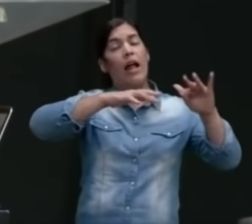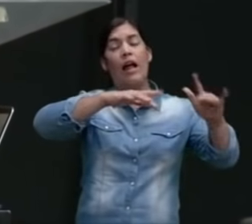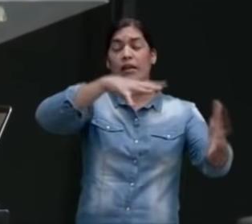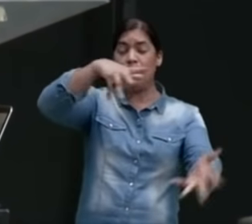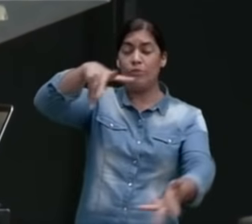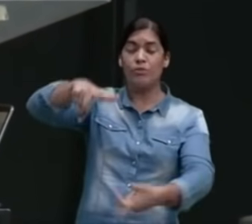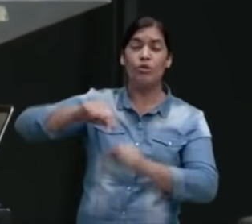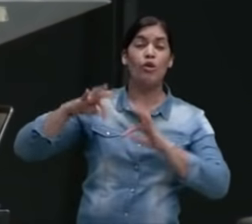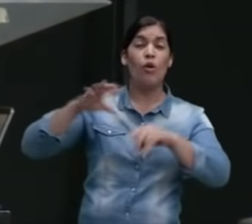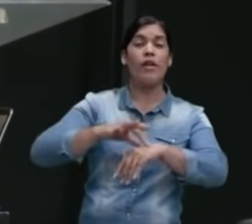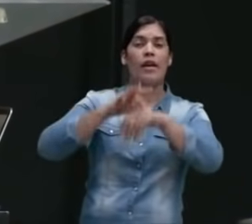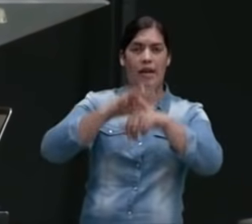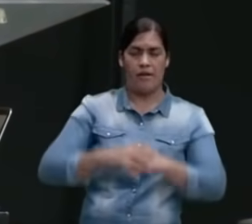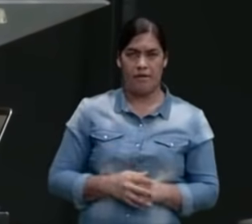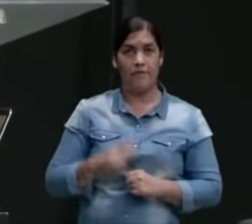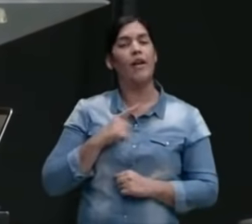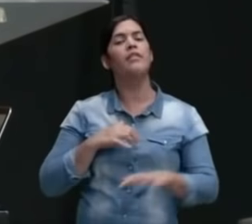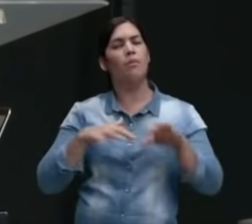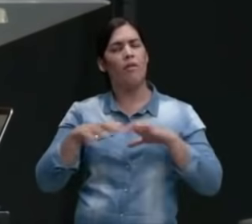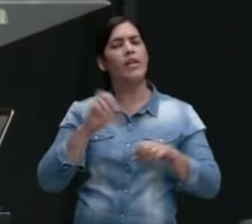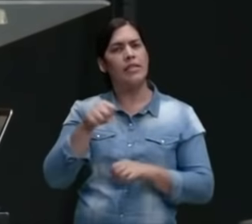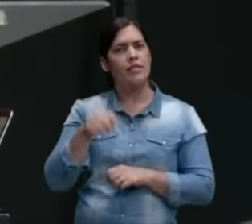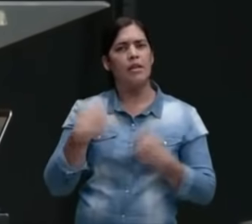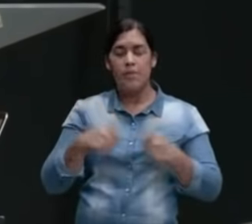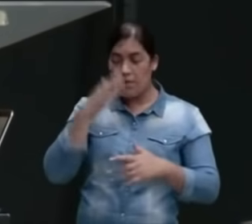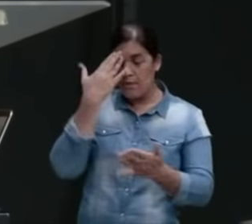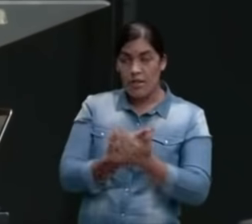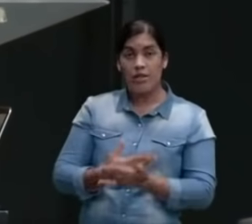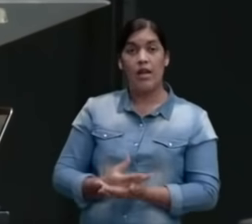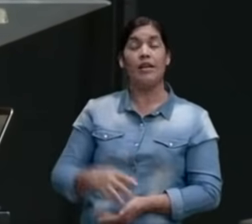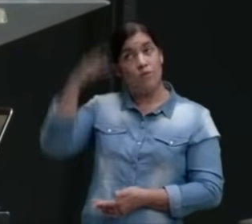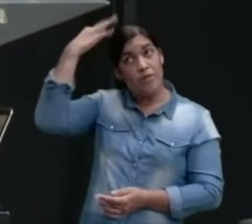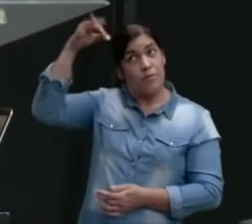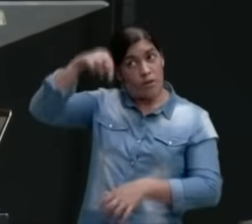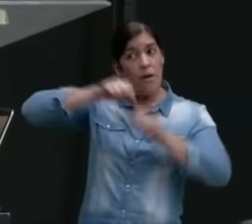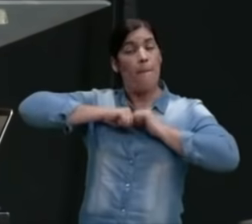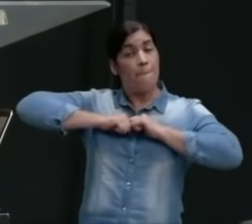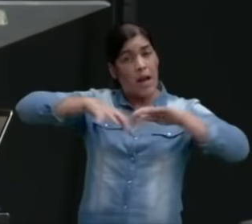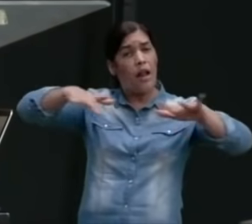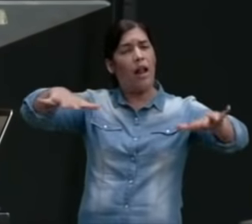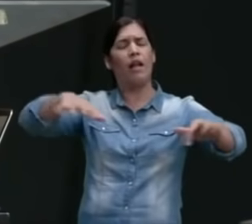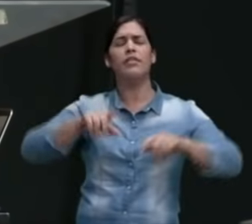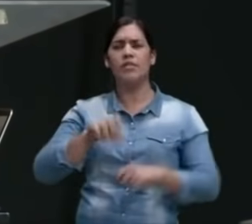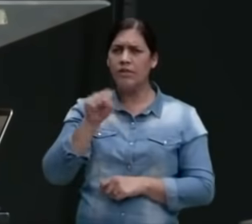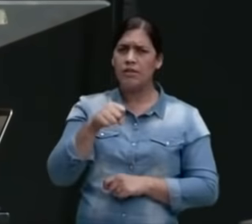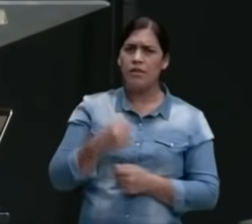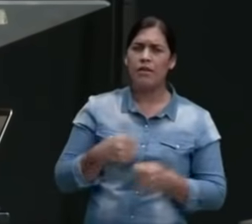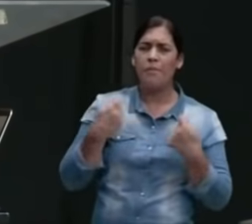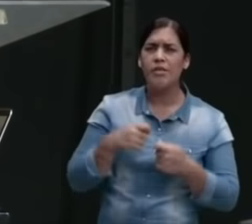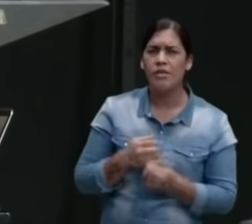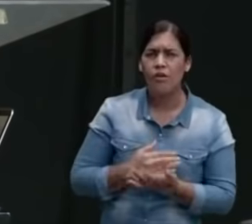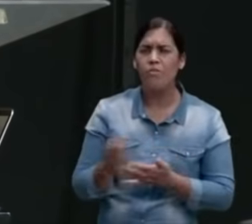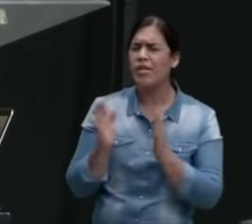Amém? Vai haver um mover, irmãos. Nós precisamos acreditar nisso, a começar por nós. Você precisa começar a falar: Senhor, me aviva